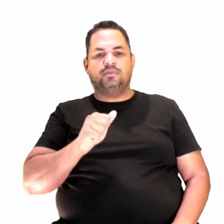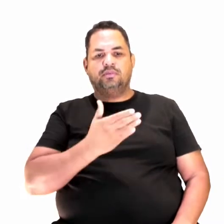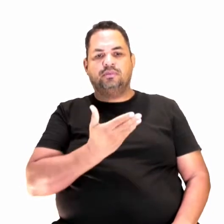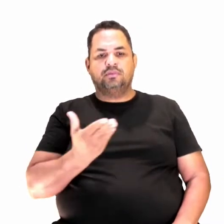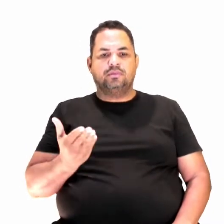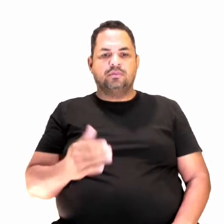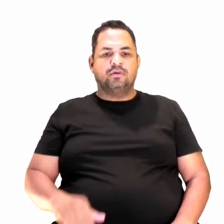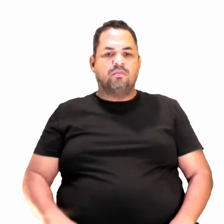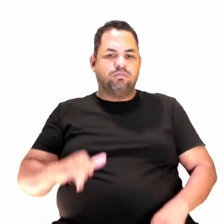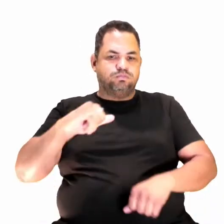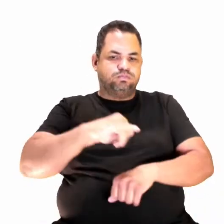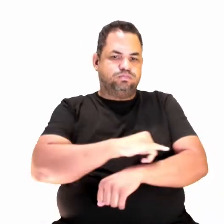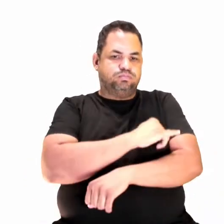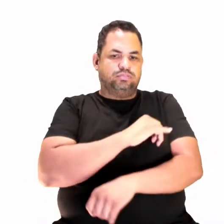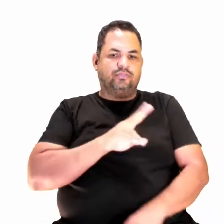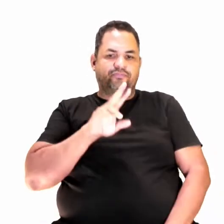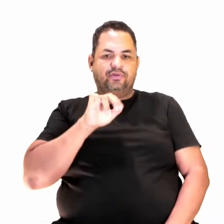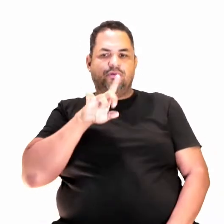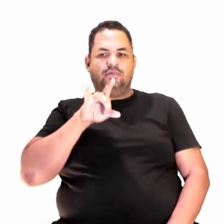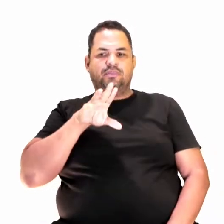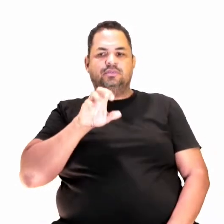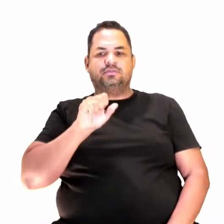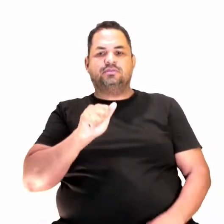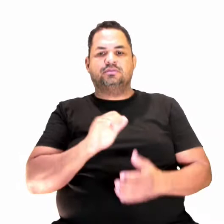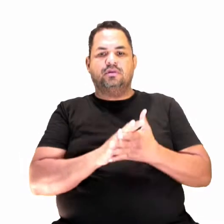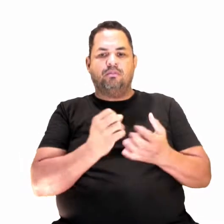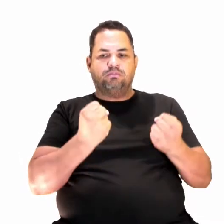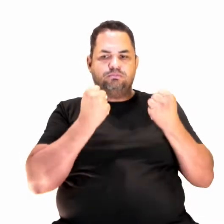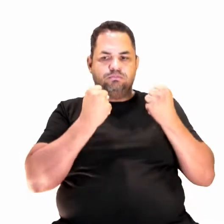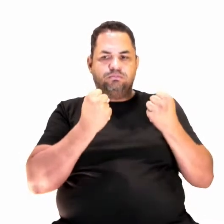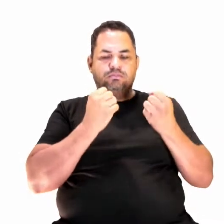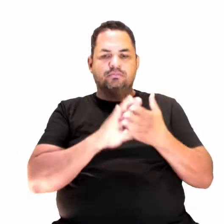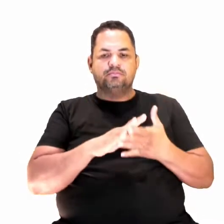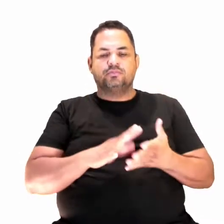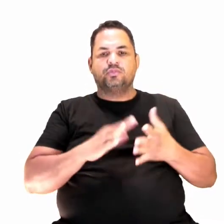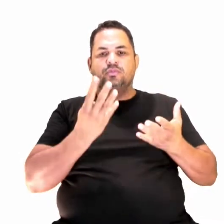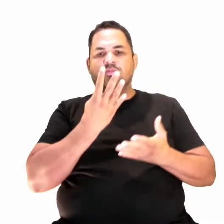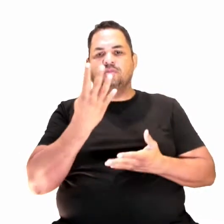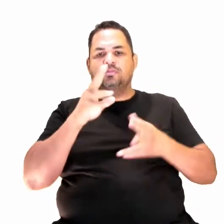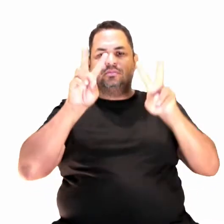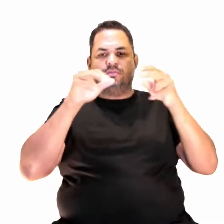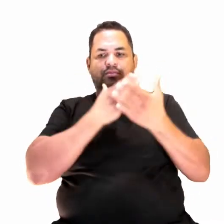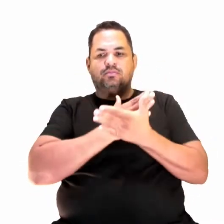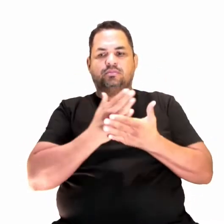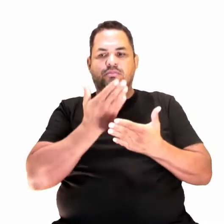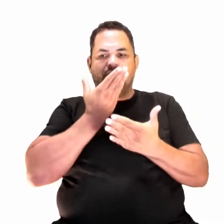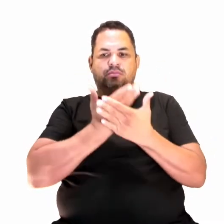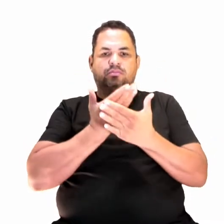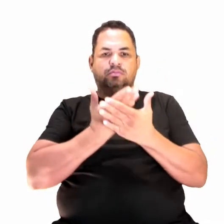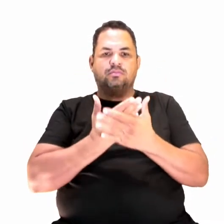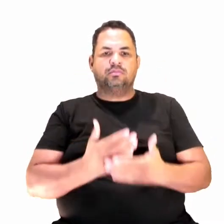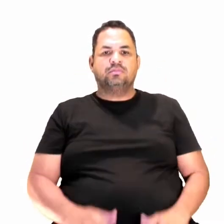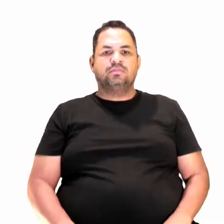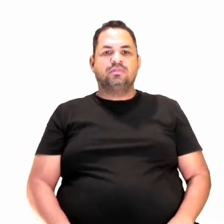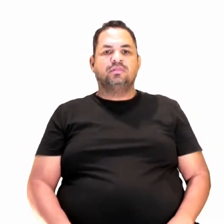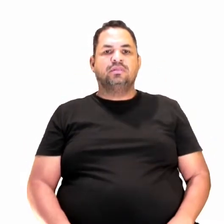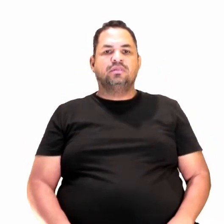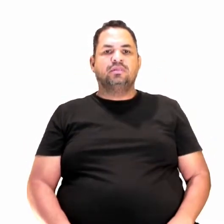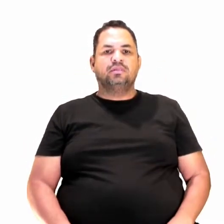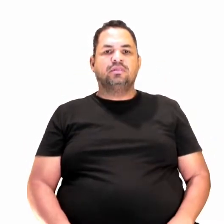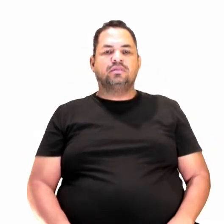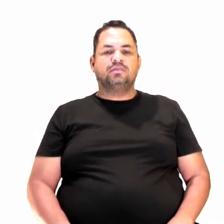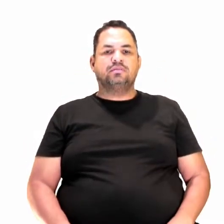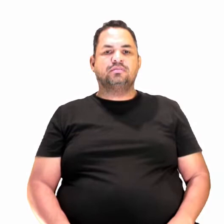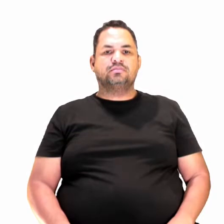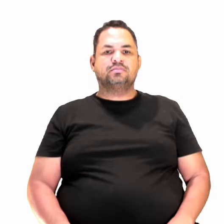bulimia, obesity e vigorexia. Foram os quatro temas que nós começamos a aula falando sobre eles. E